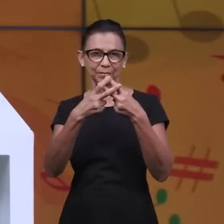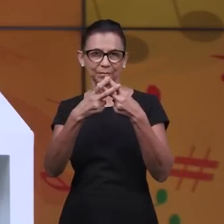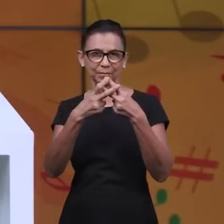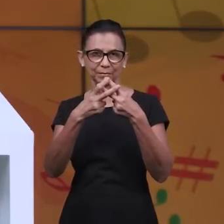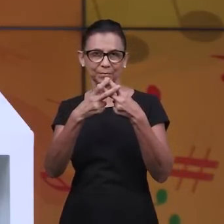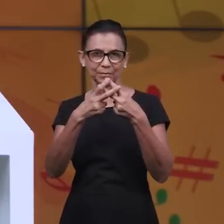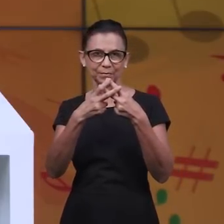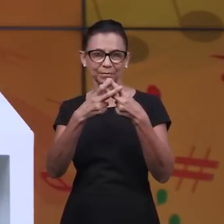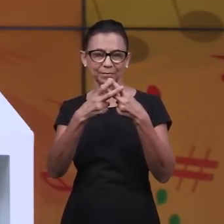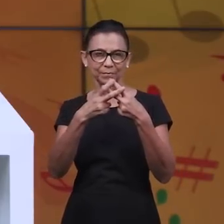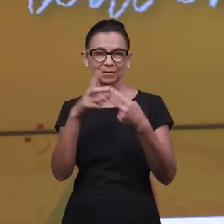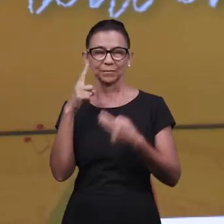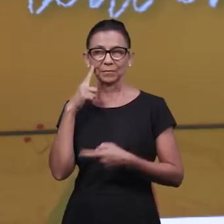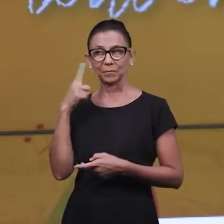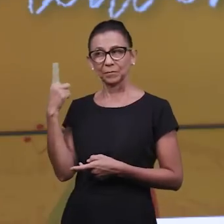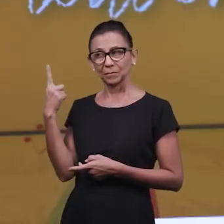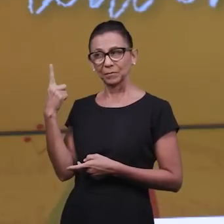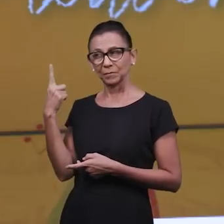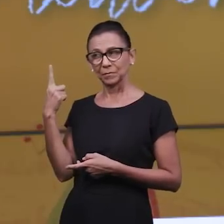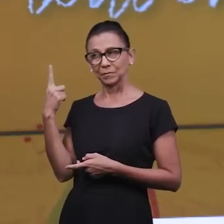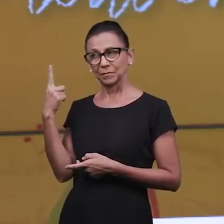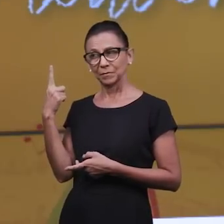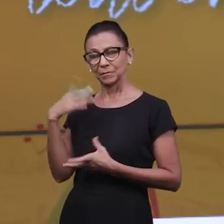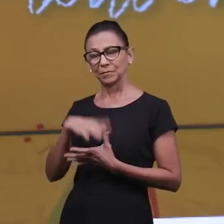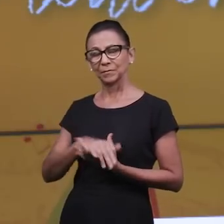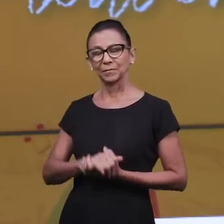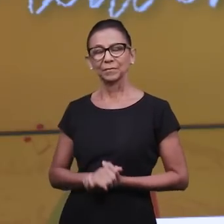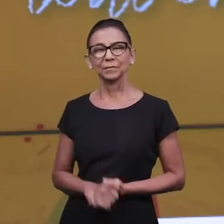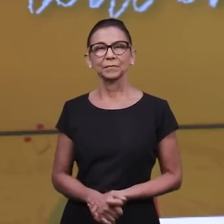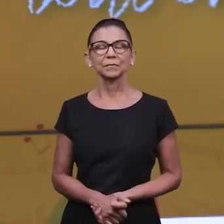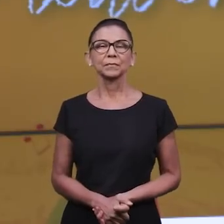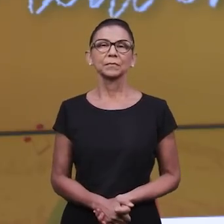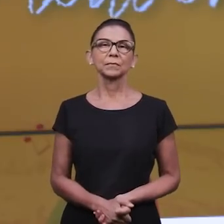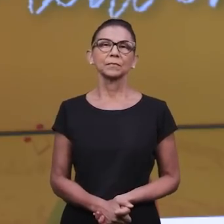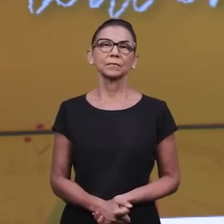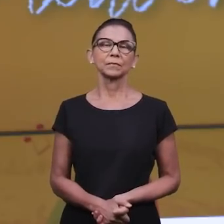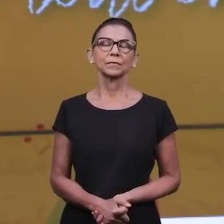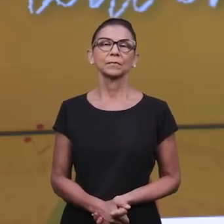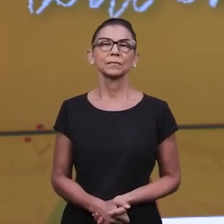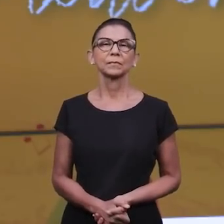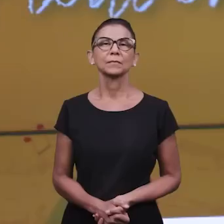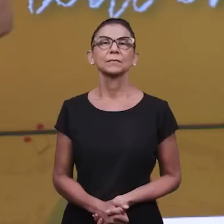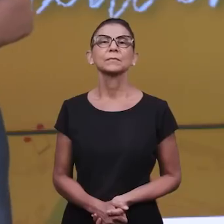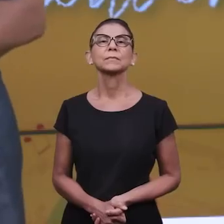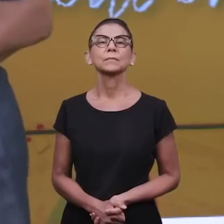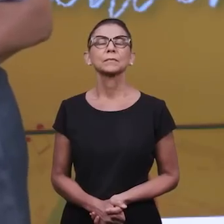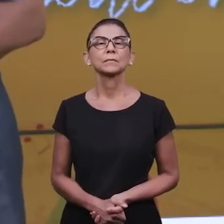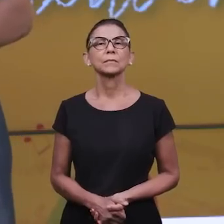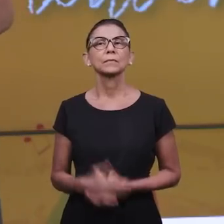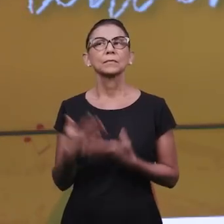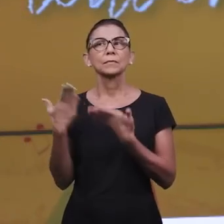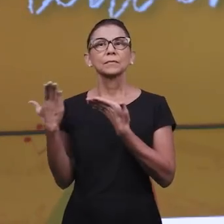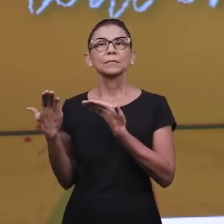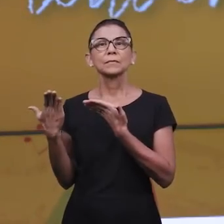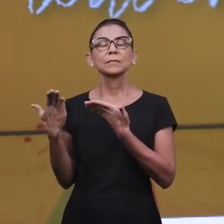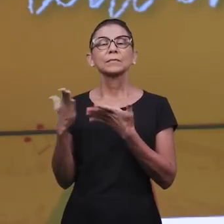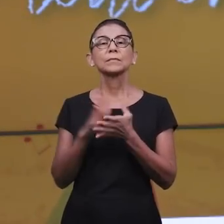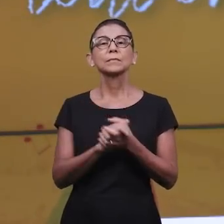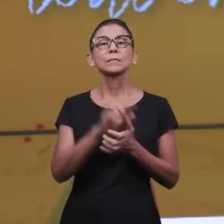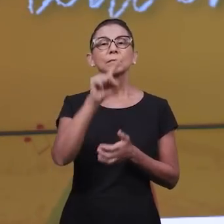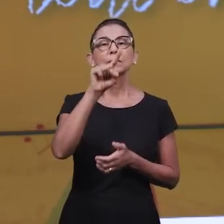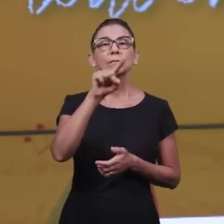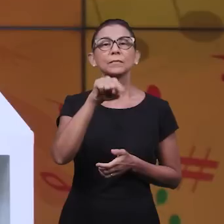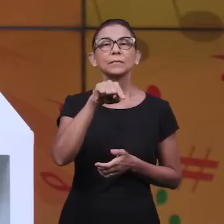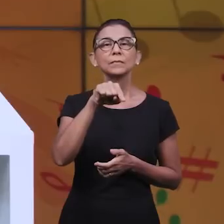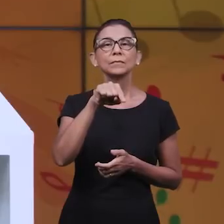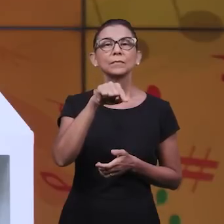clave? Olha, Fá, Dó, Sol, Ré sustenido. Está no